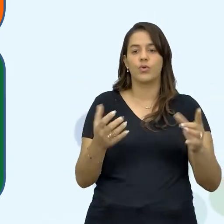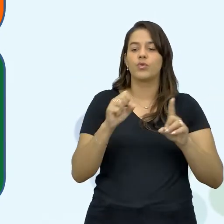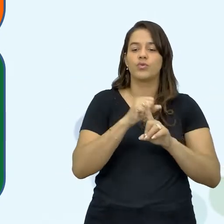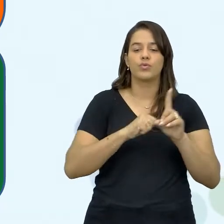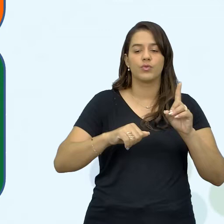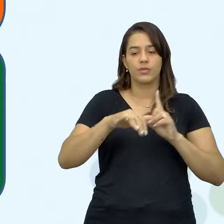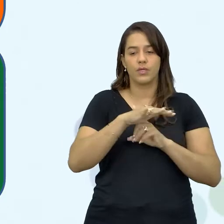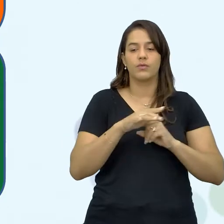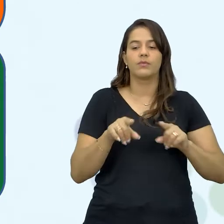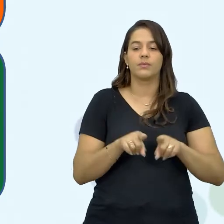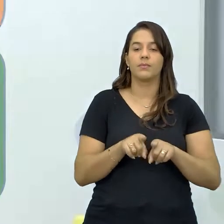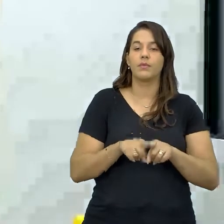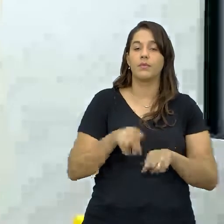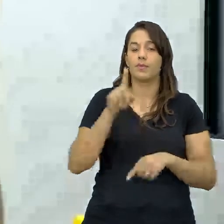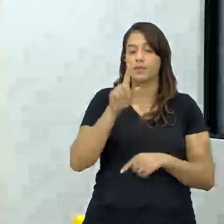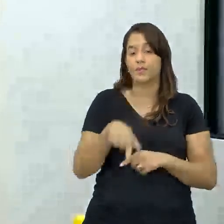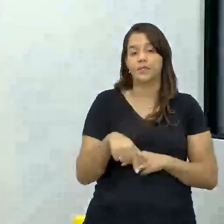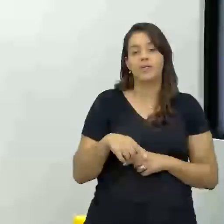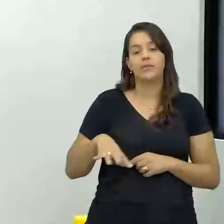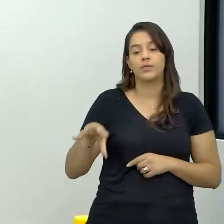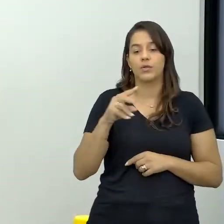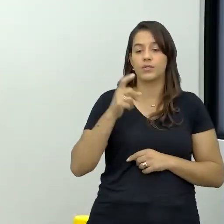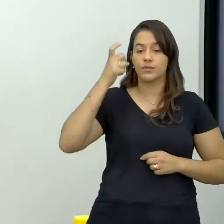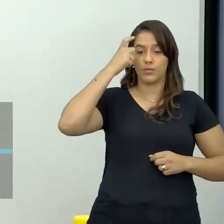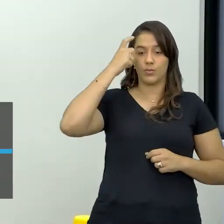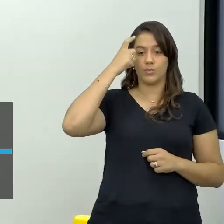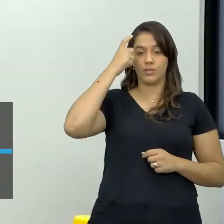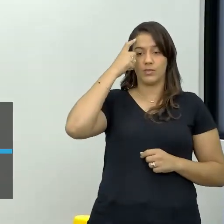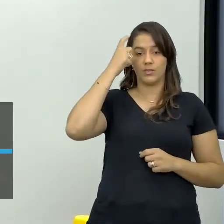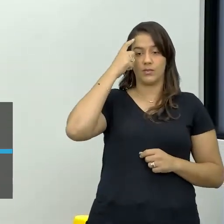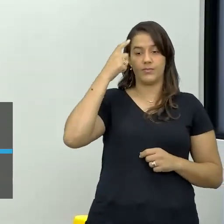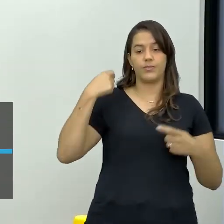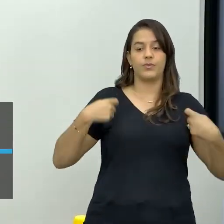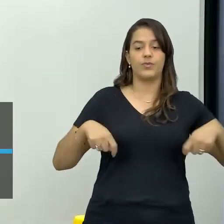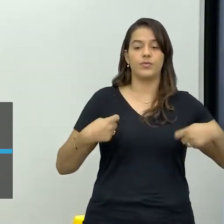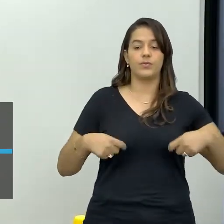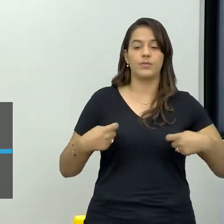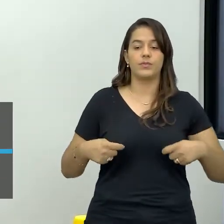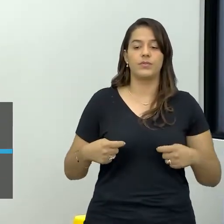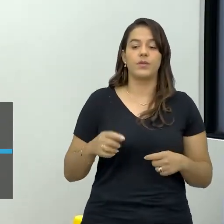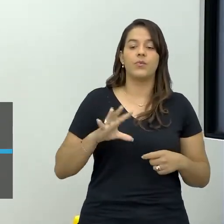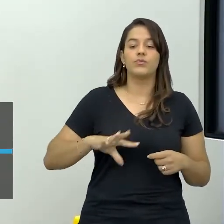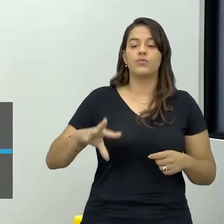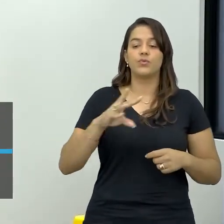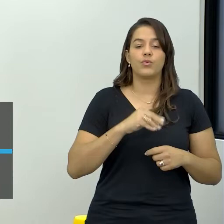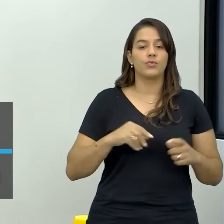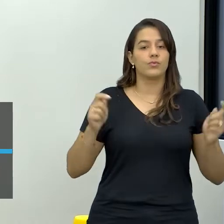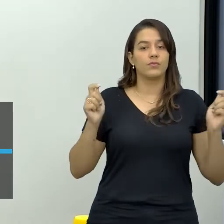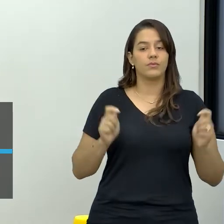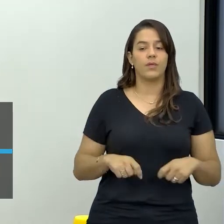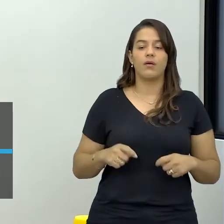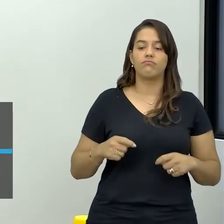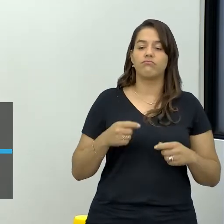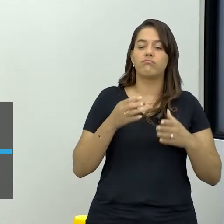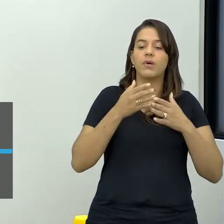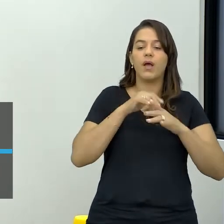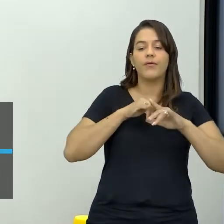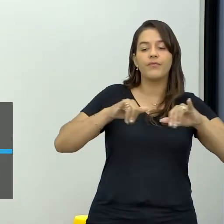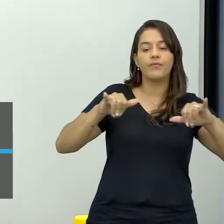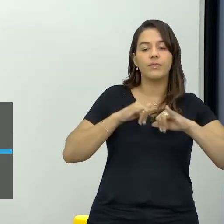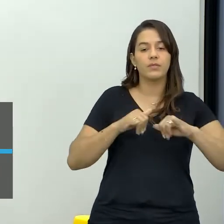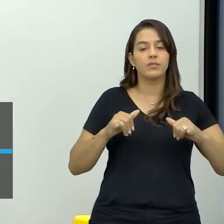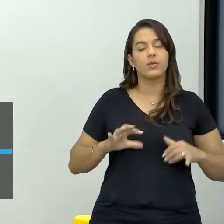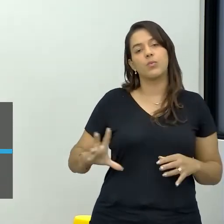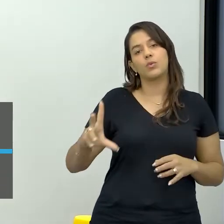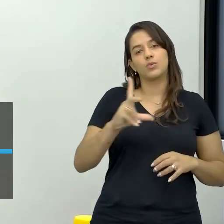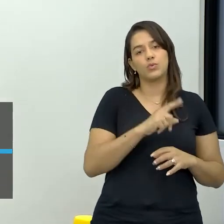social, porque também é o que a gente ama falar, que é conscientização. A gente tem que fazer a nossa parte, mas também a nossa parte é passar a informação adiante,